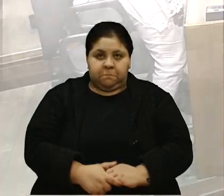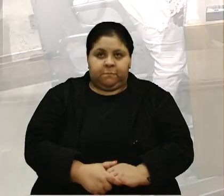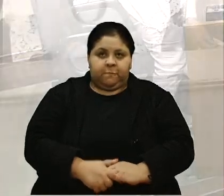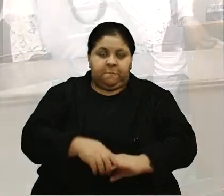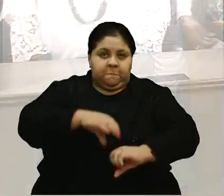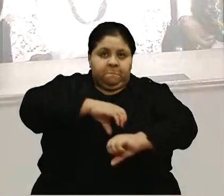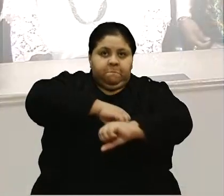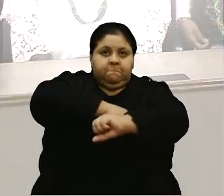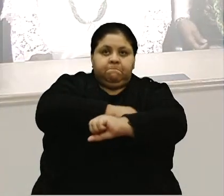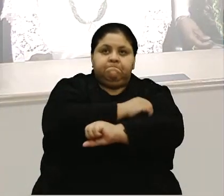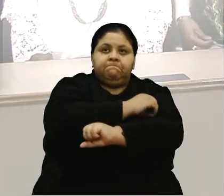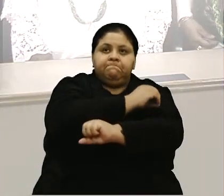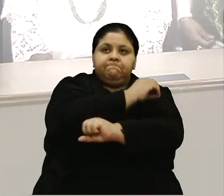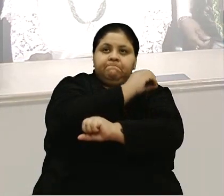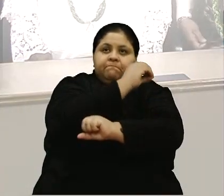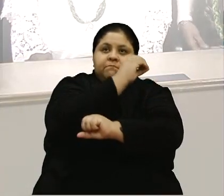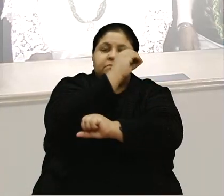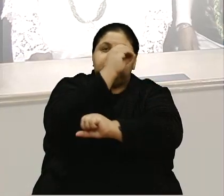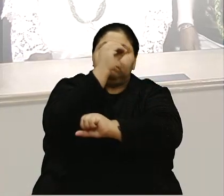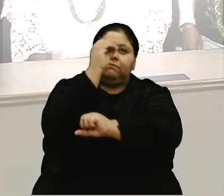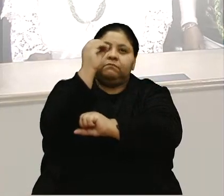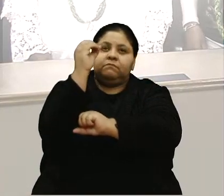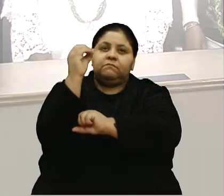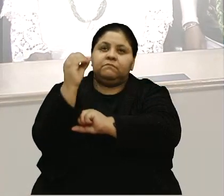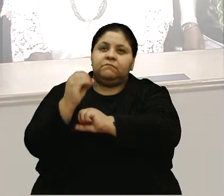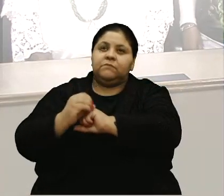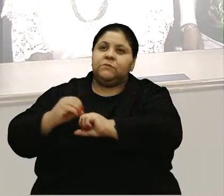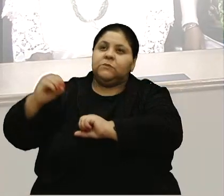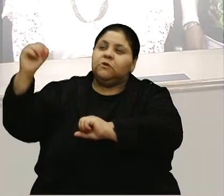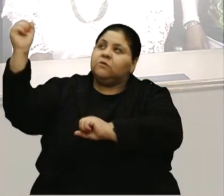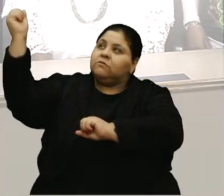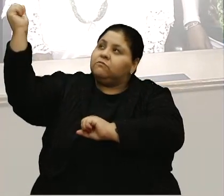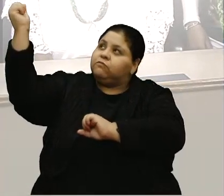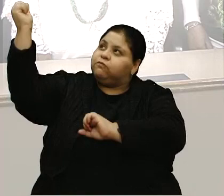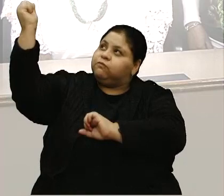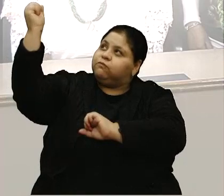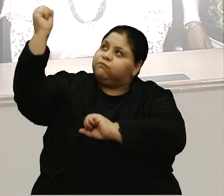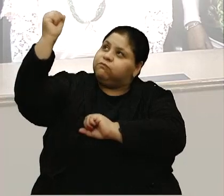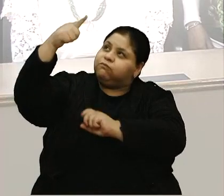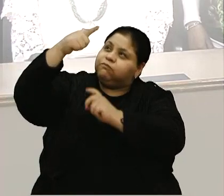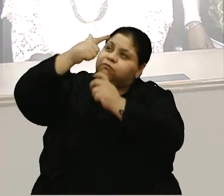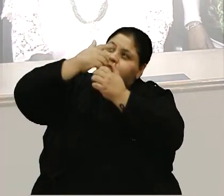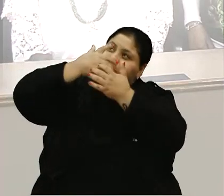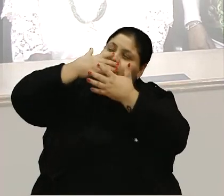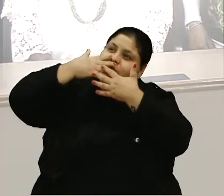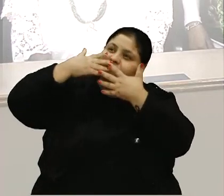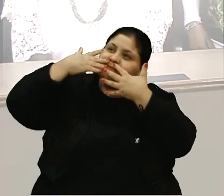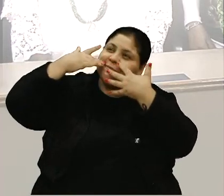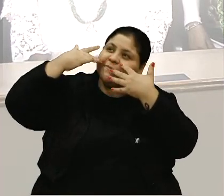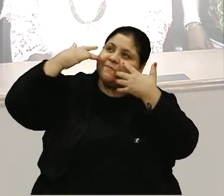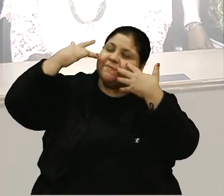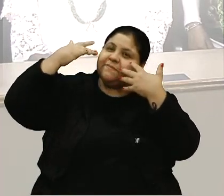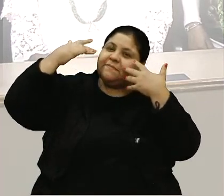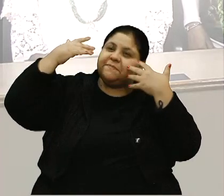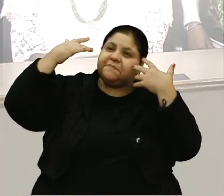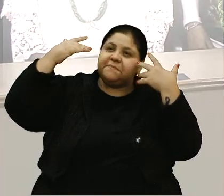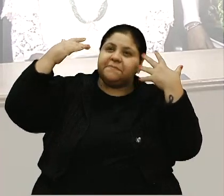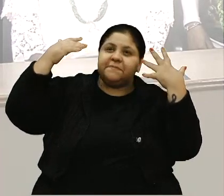Quando o dia sorrindo amanhece, que o sol beija teu rosto